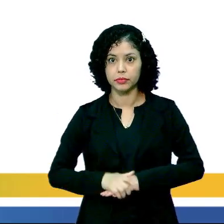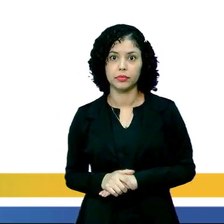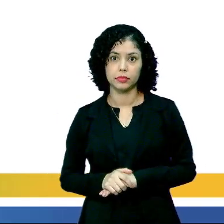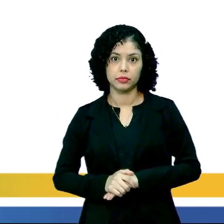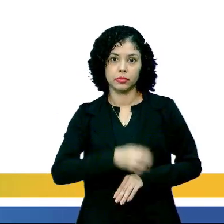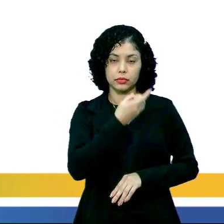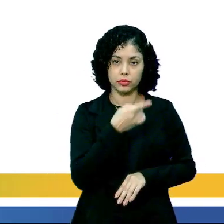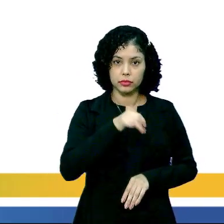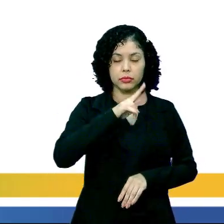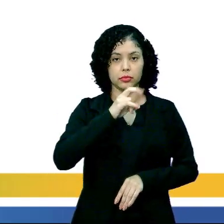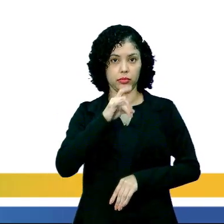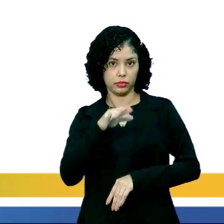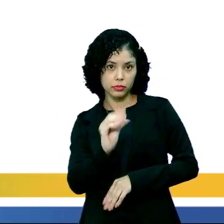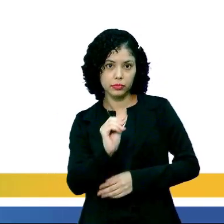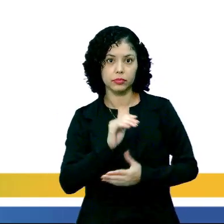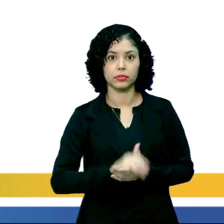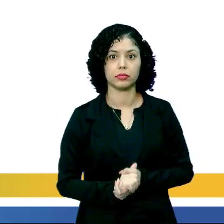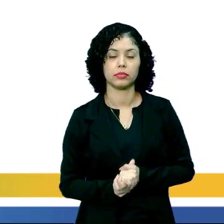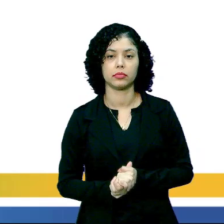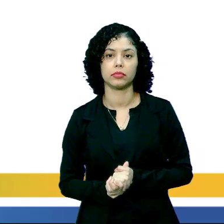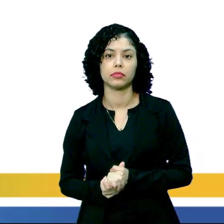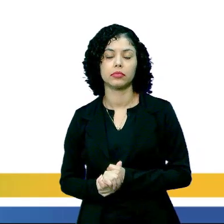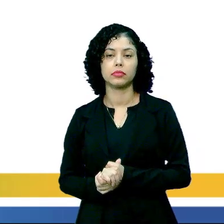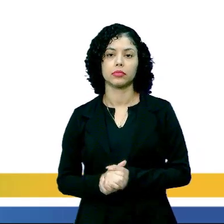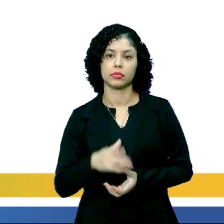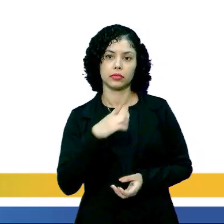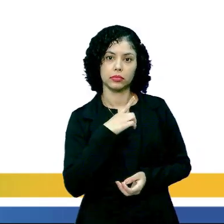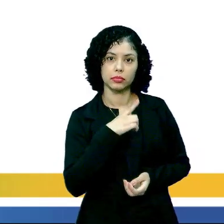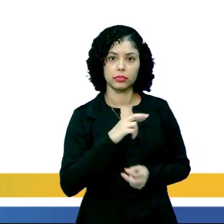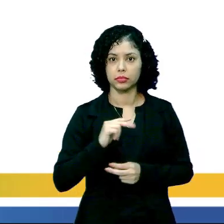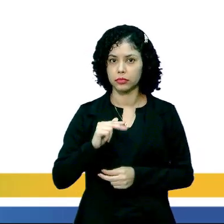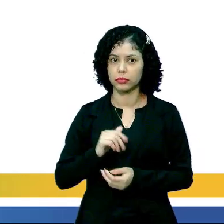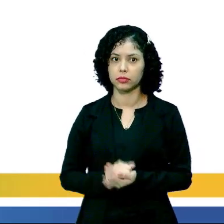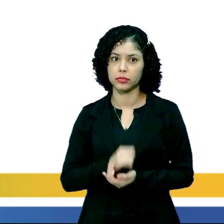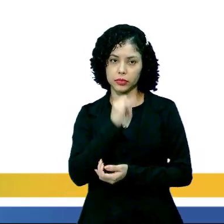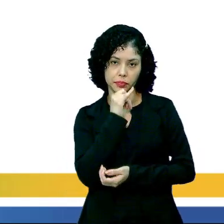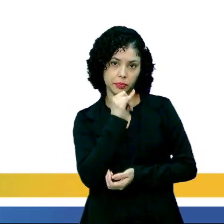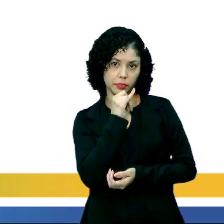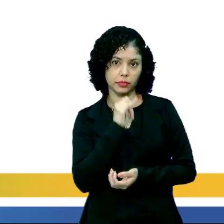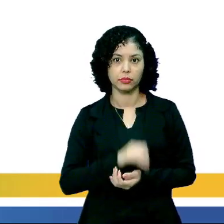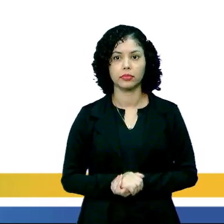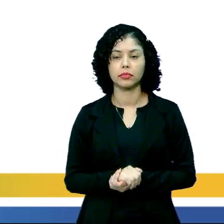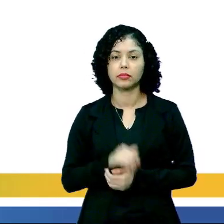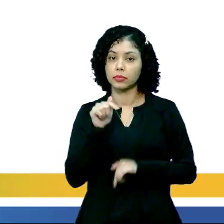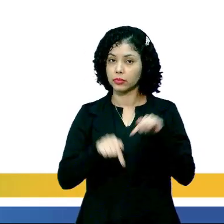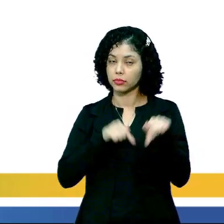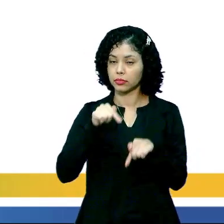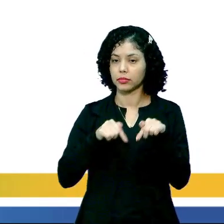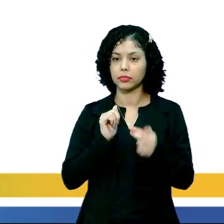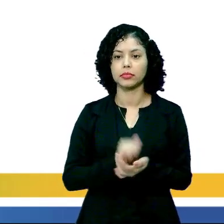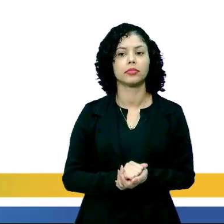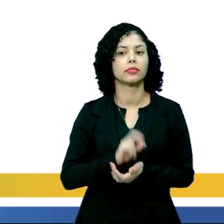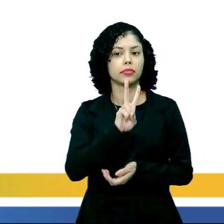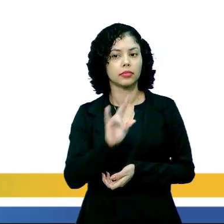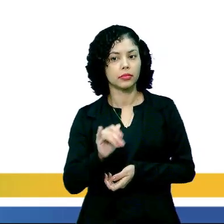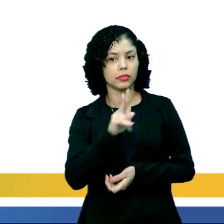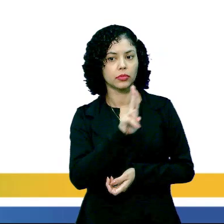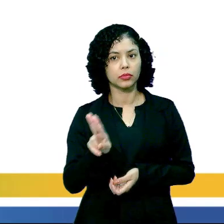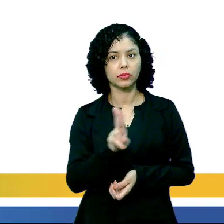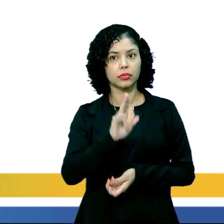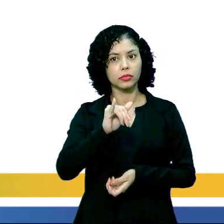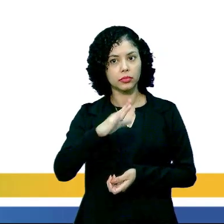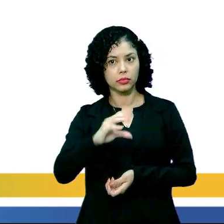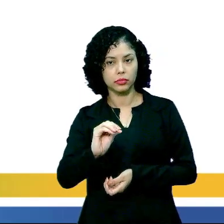oxigênio se ele tem mais de uma terminação se ele tem um irmão como nós chamamos assim na Química nós vamos dar para ele a